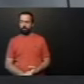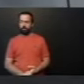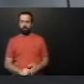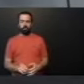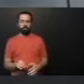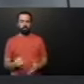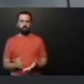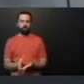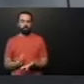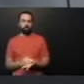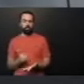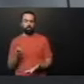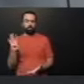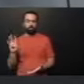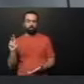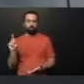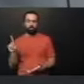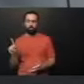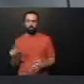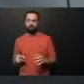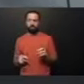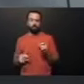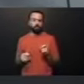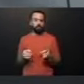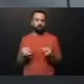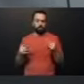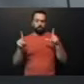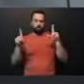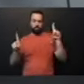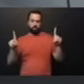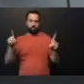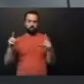Página 41. Alô, quem fala?